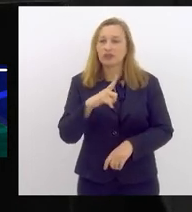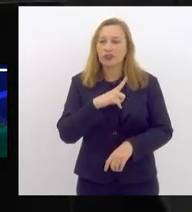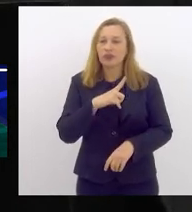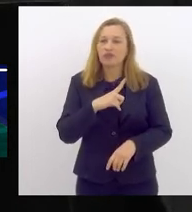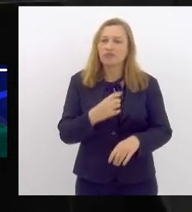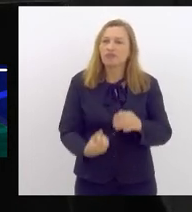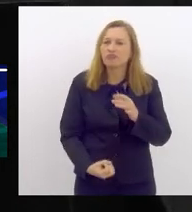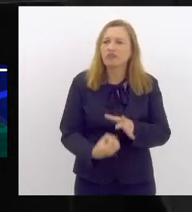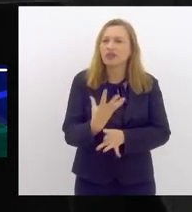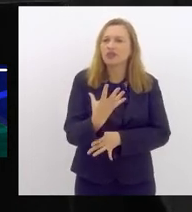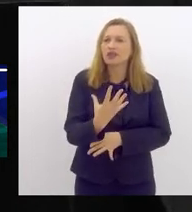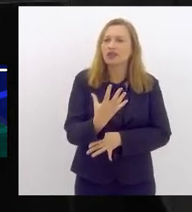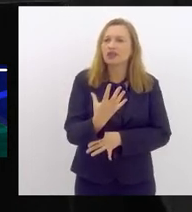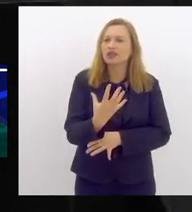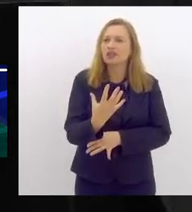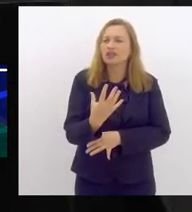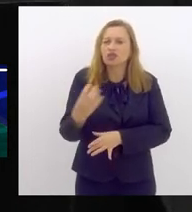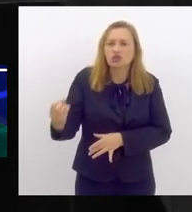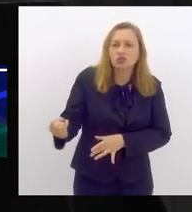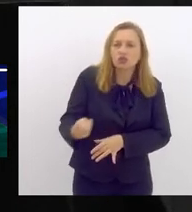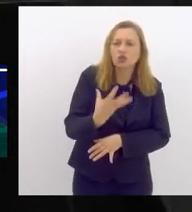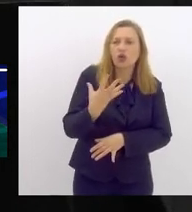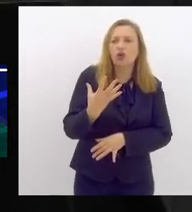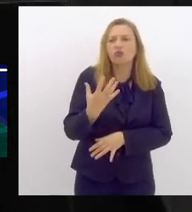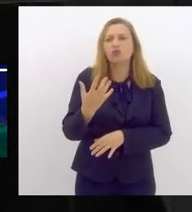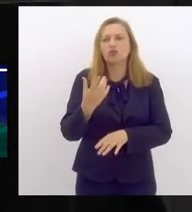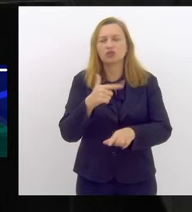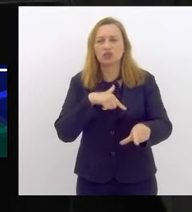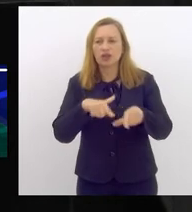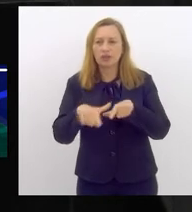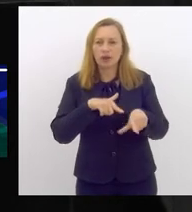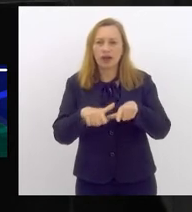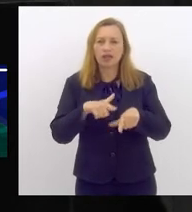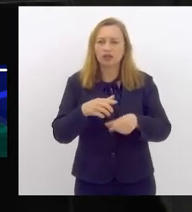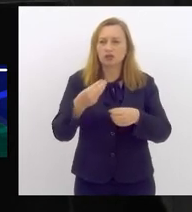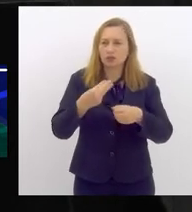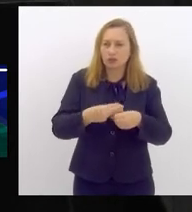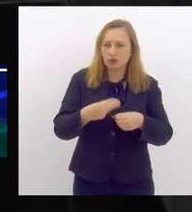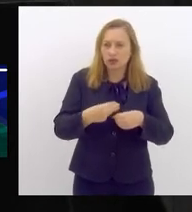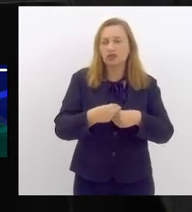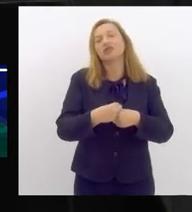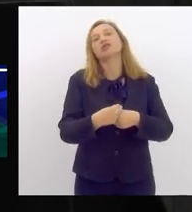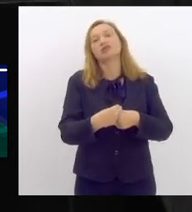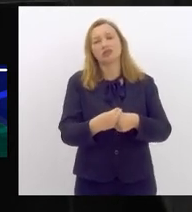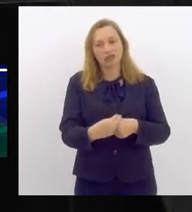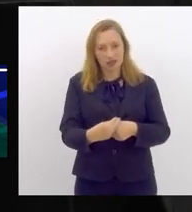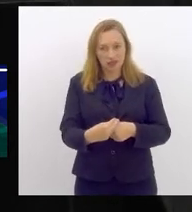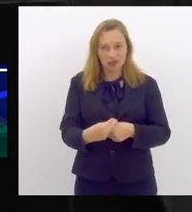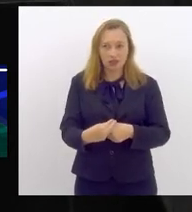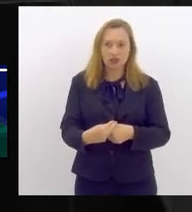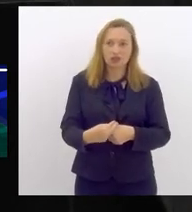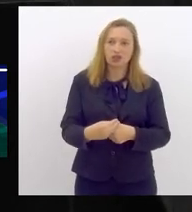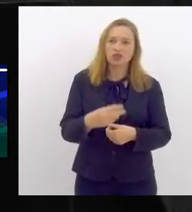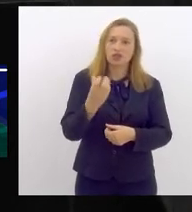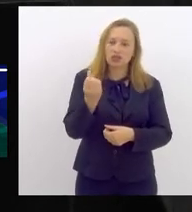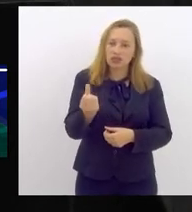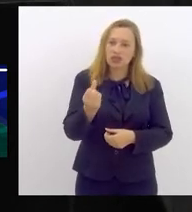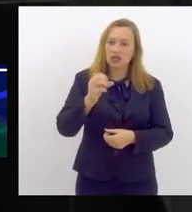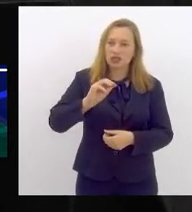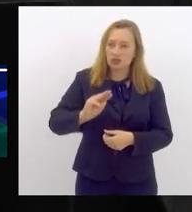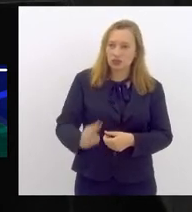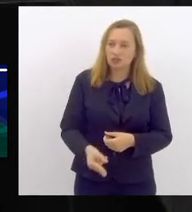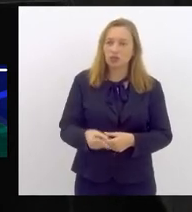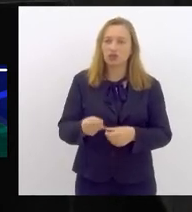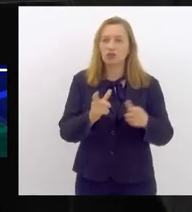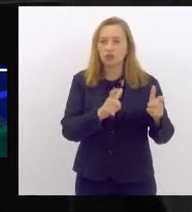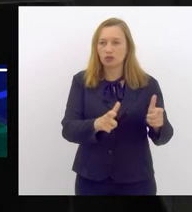a criação de novos empregos no município na ordem de cerca de seis mil